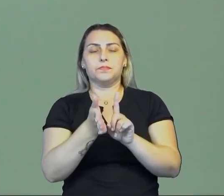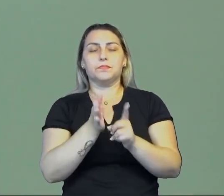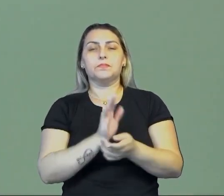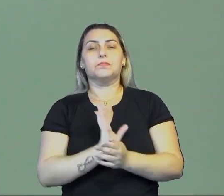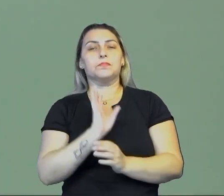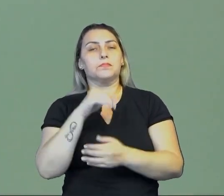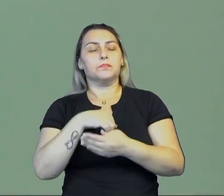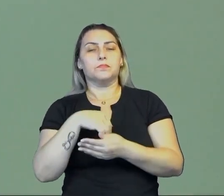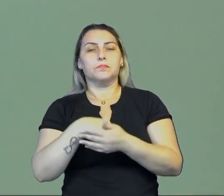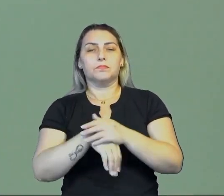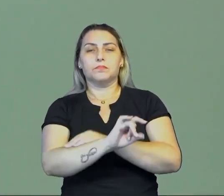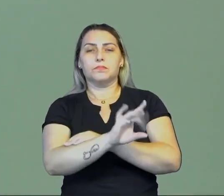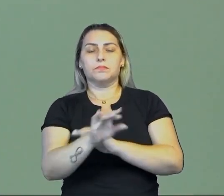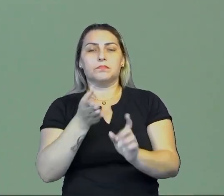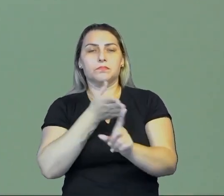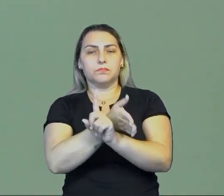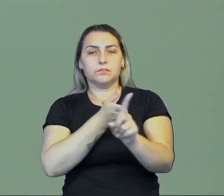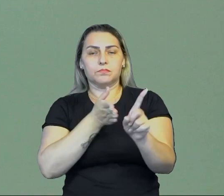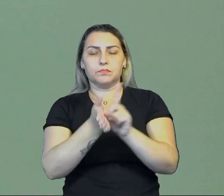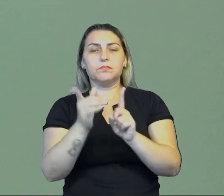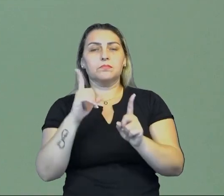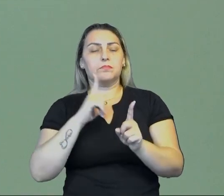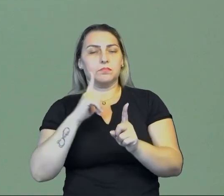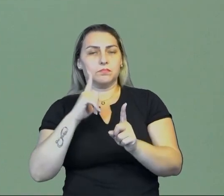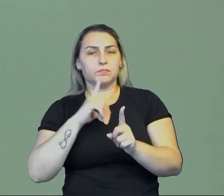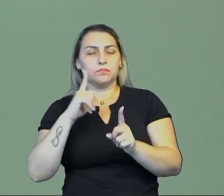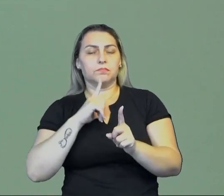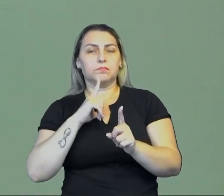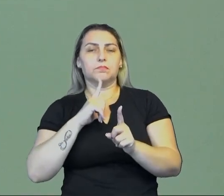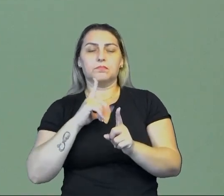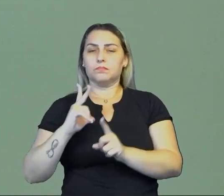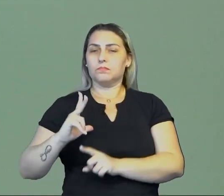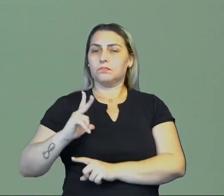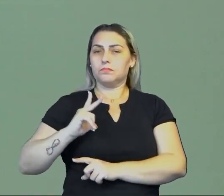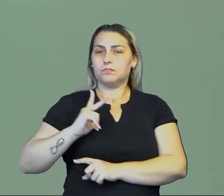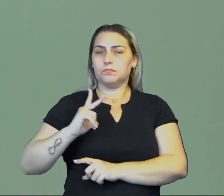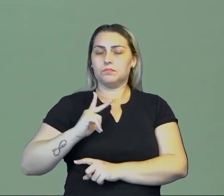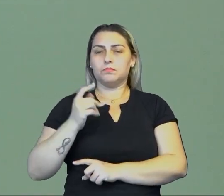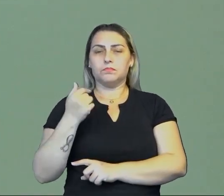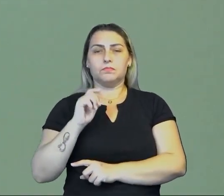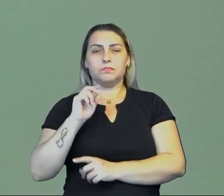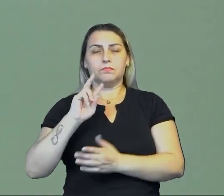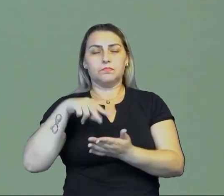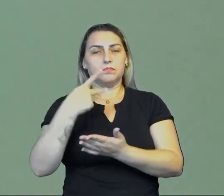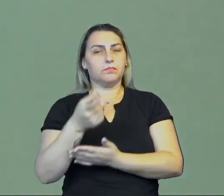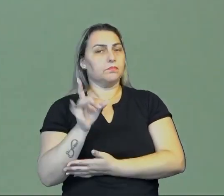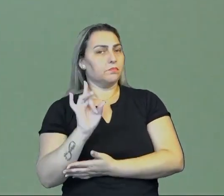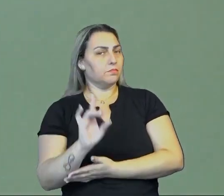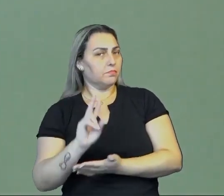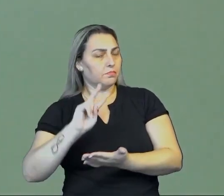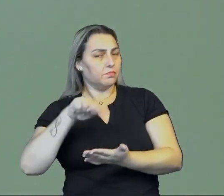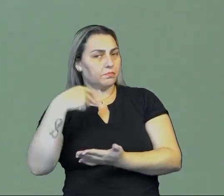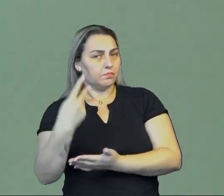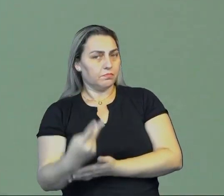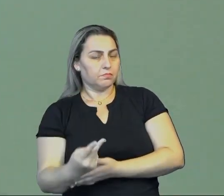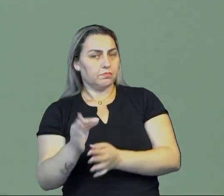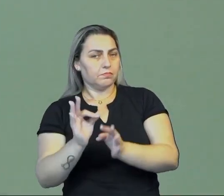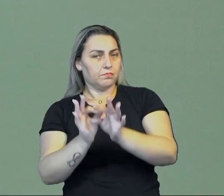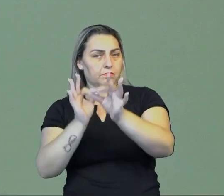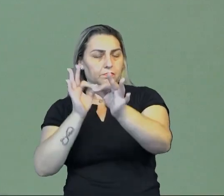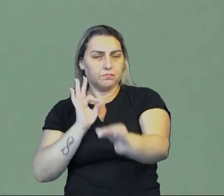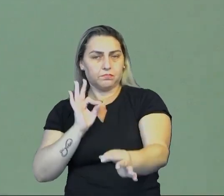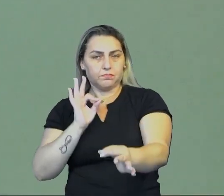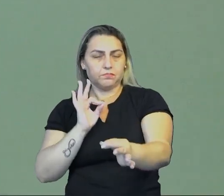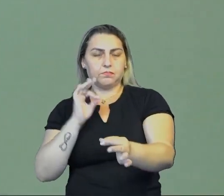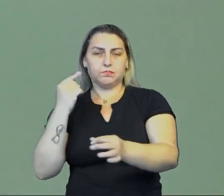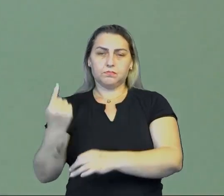aí dentro de cada modalidade dessa tem a sua especificação por exemplo se é para saltar não é apenas salto é salto em distância